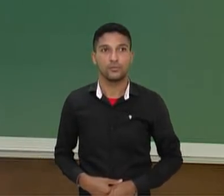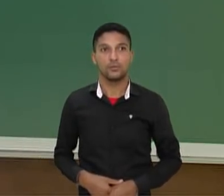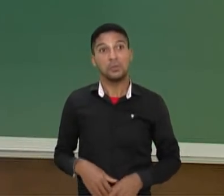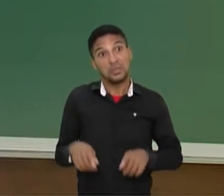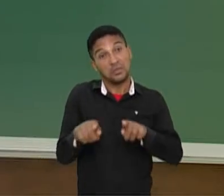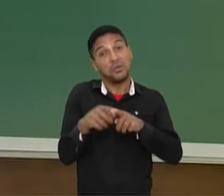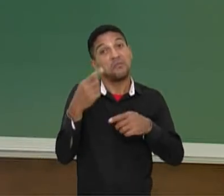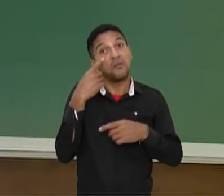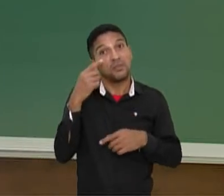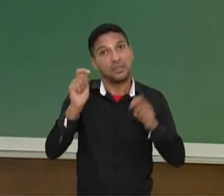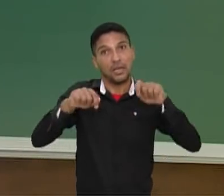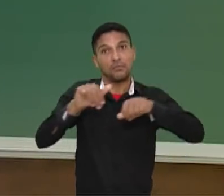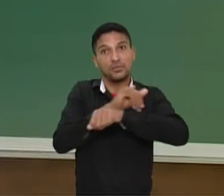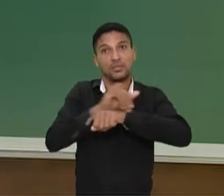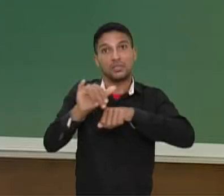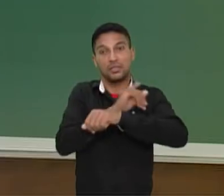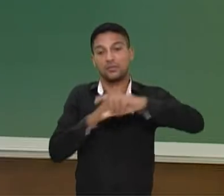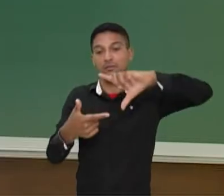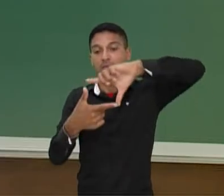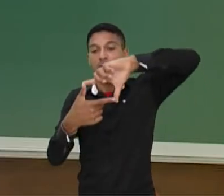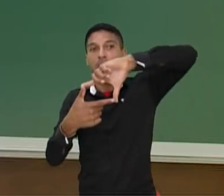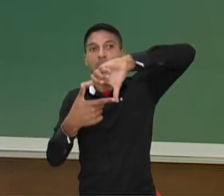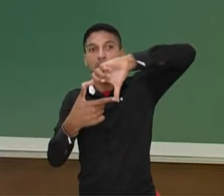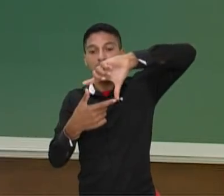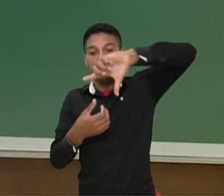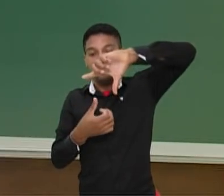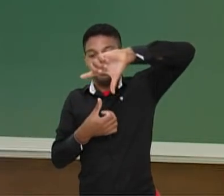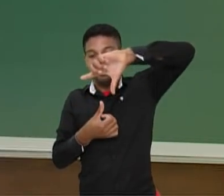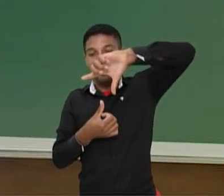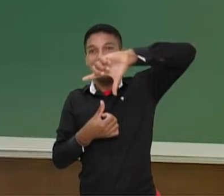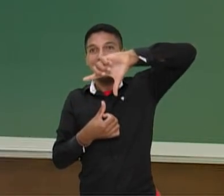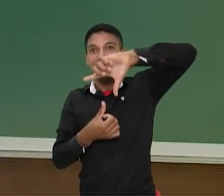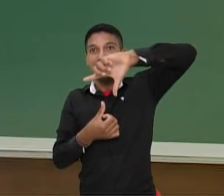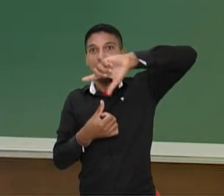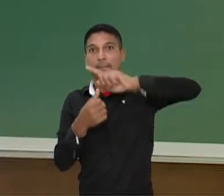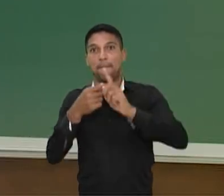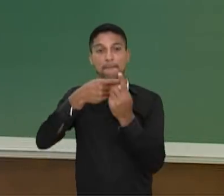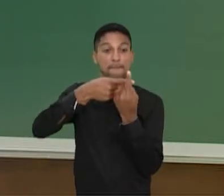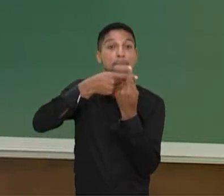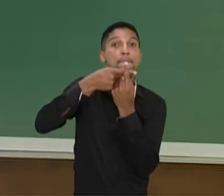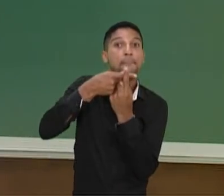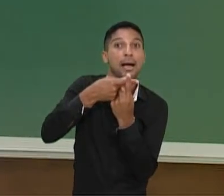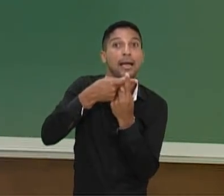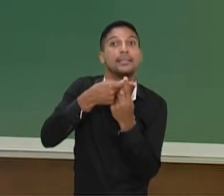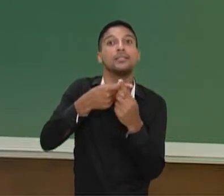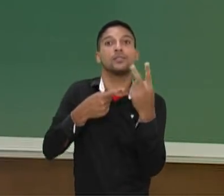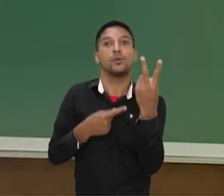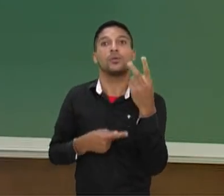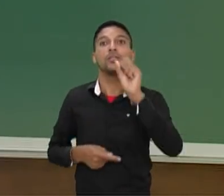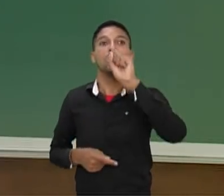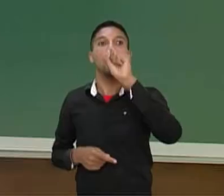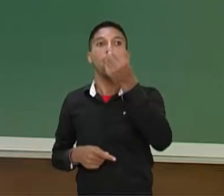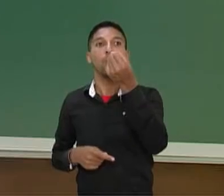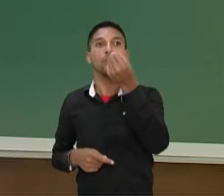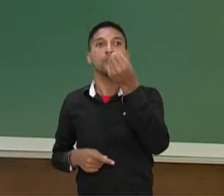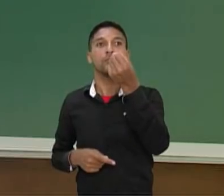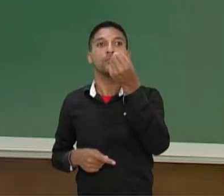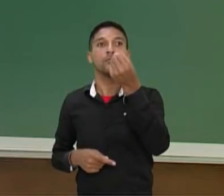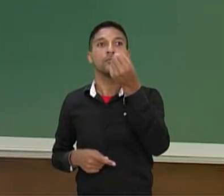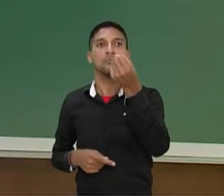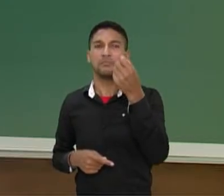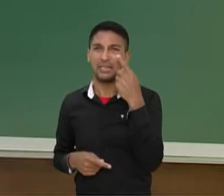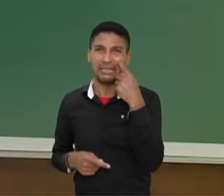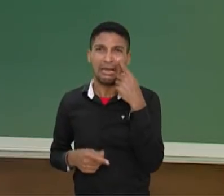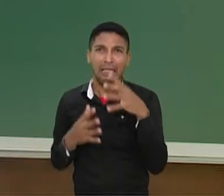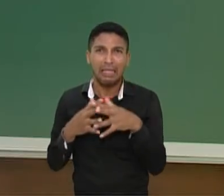2, quanto que dá? 8. Tem 8 nas opções? Tem, ó. Ah, e se você